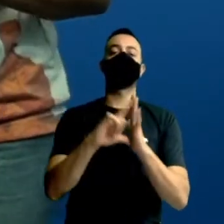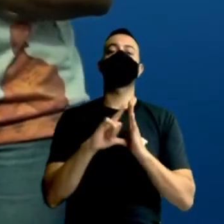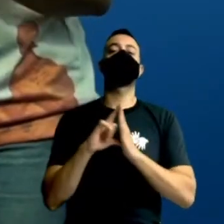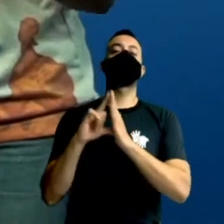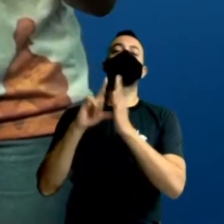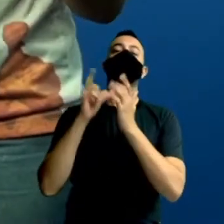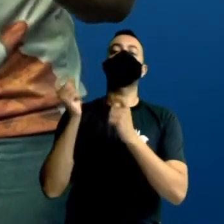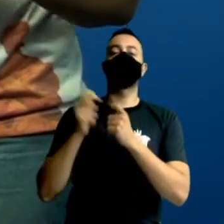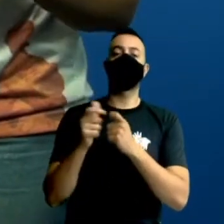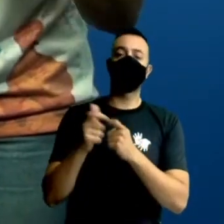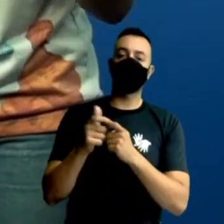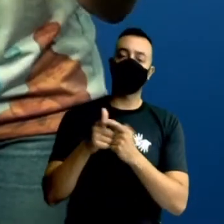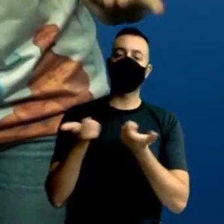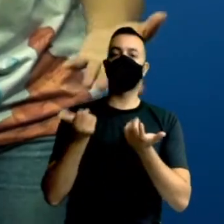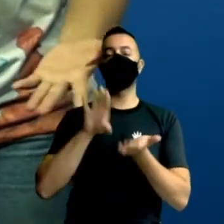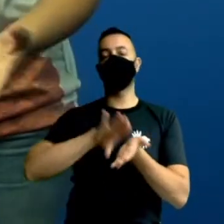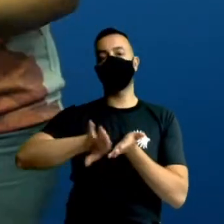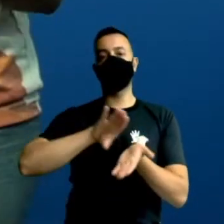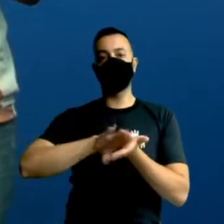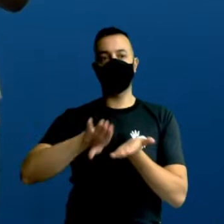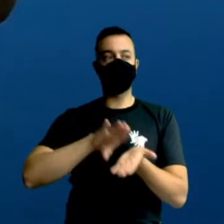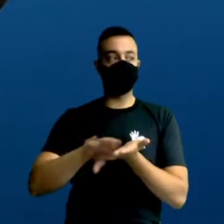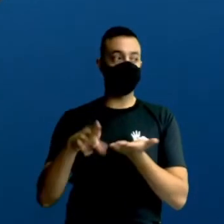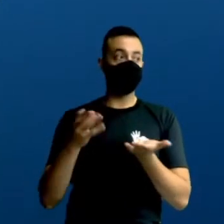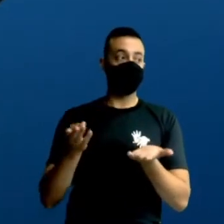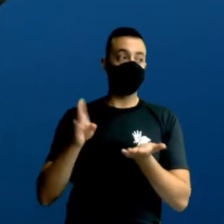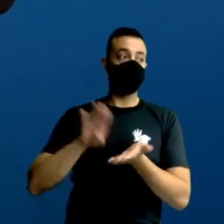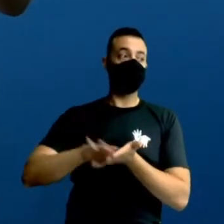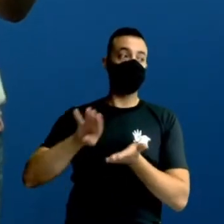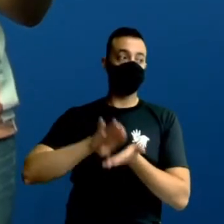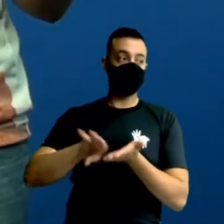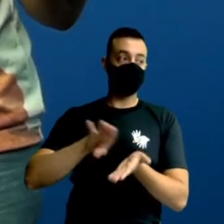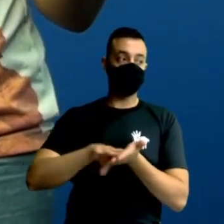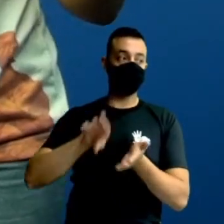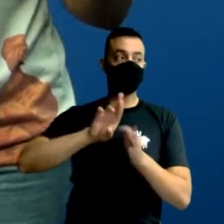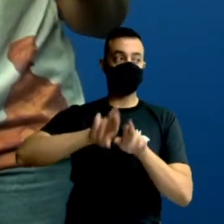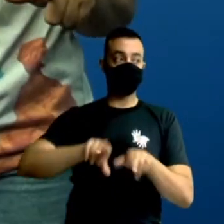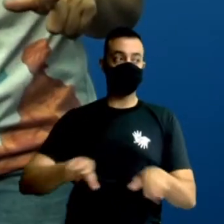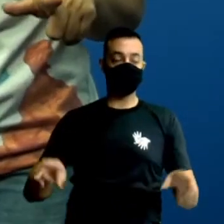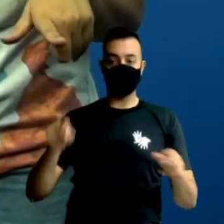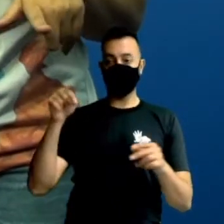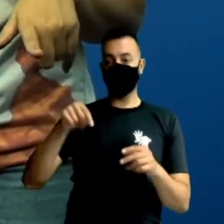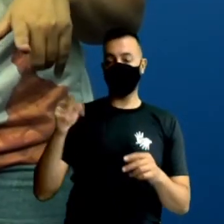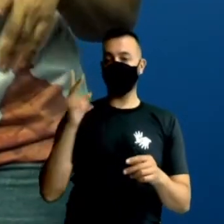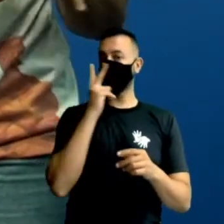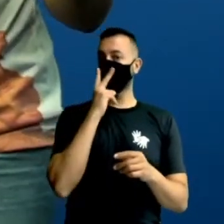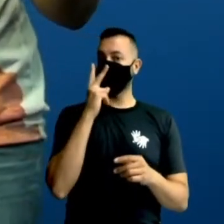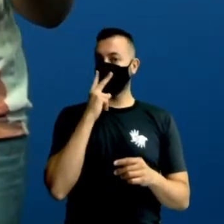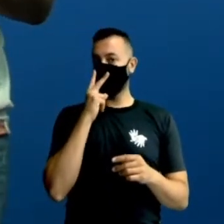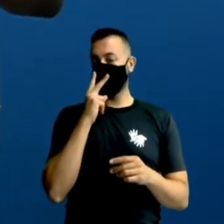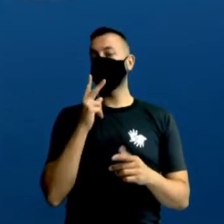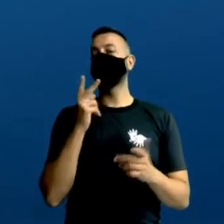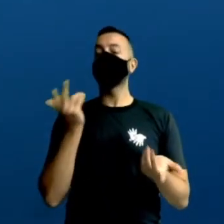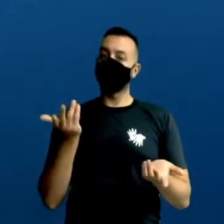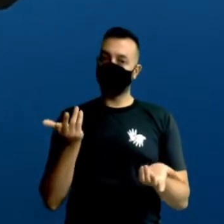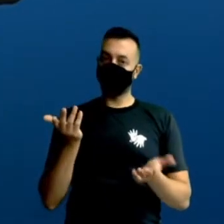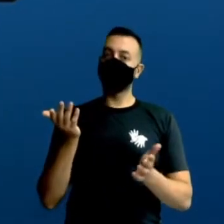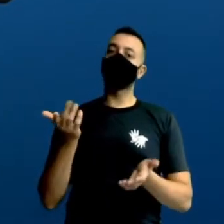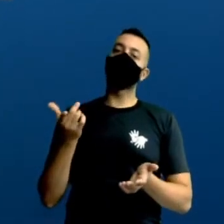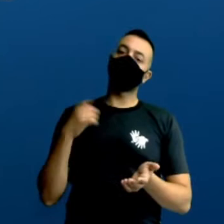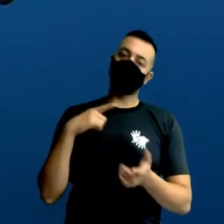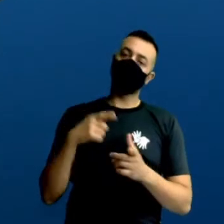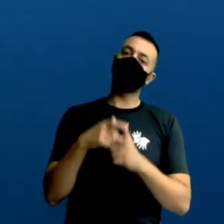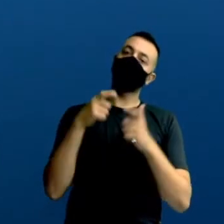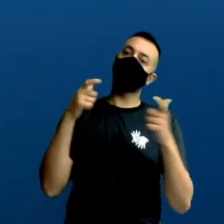de médico, de banco, A quantidade de bancos, de agências bancárias que tem aqui em Vitória já mostra o tamanho